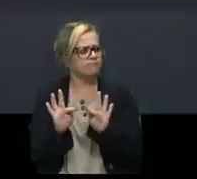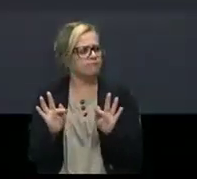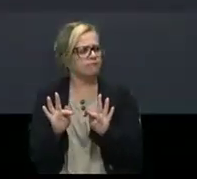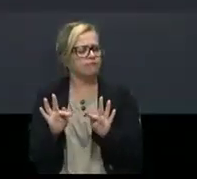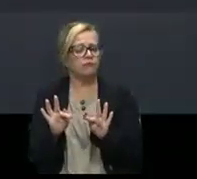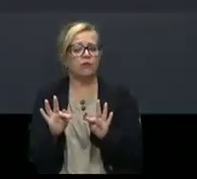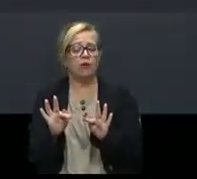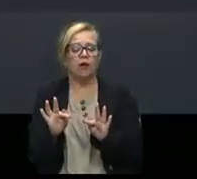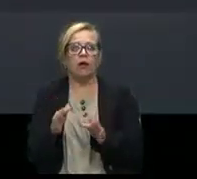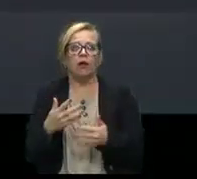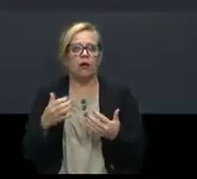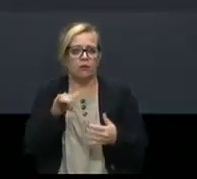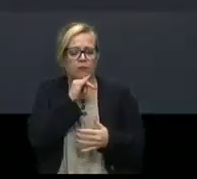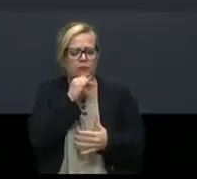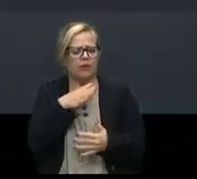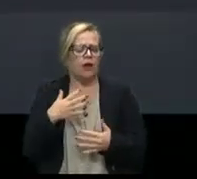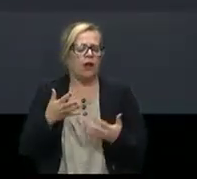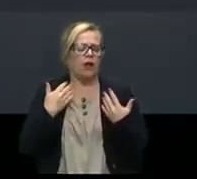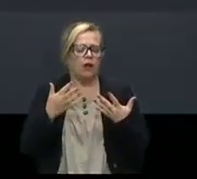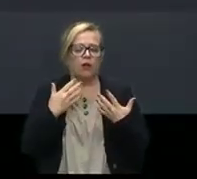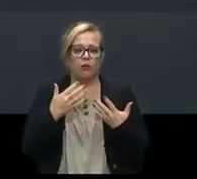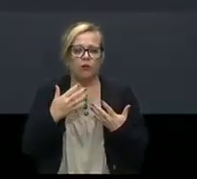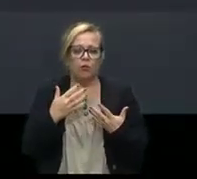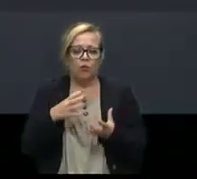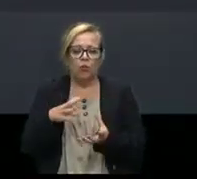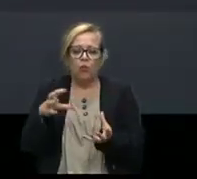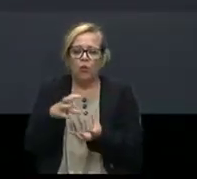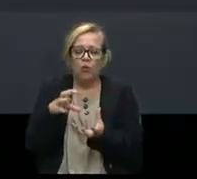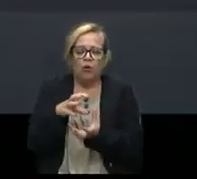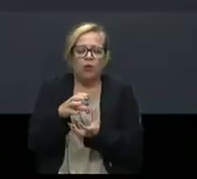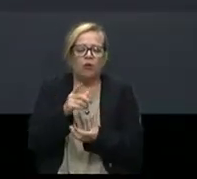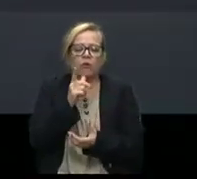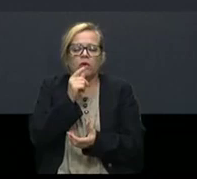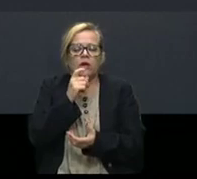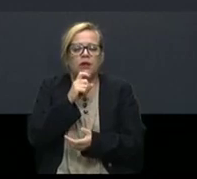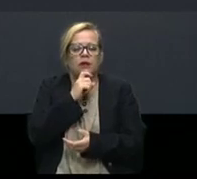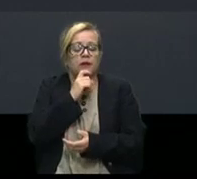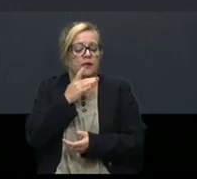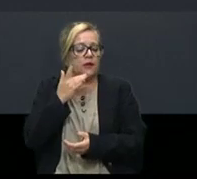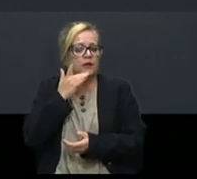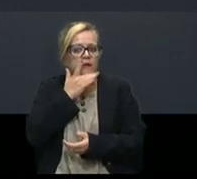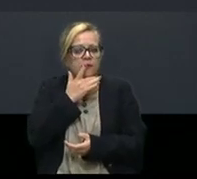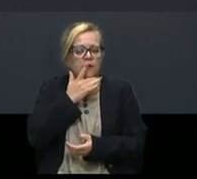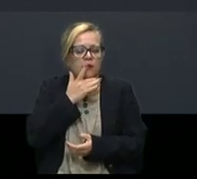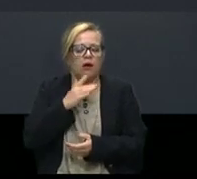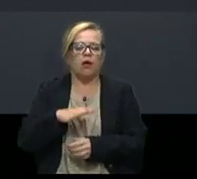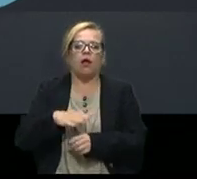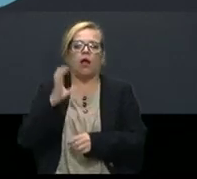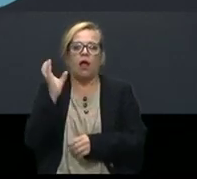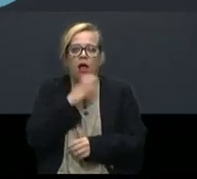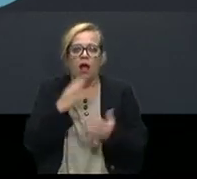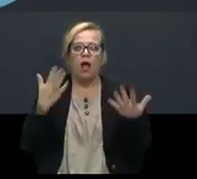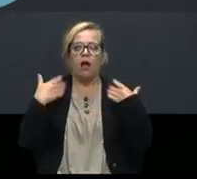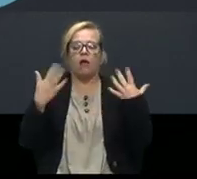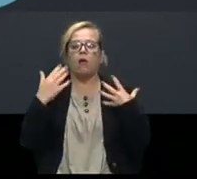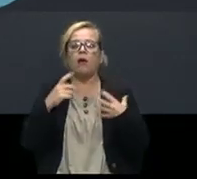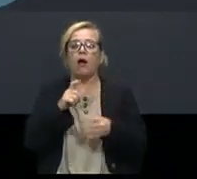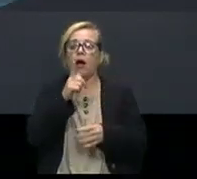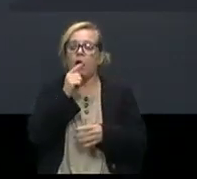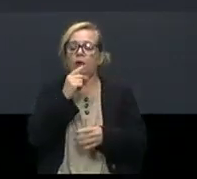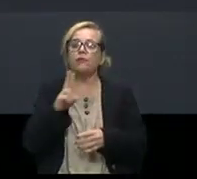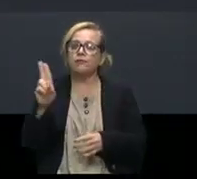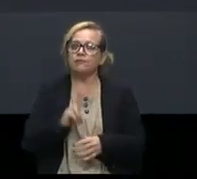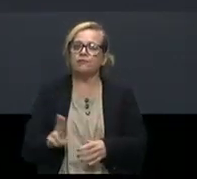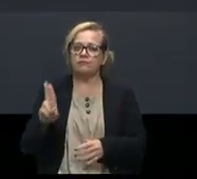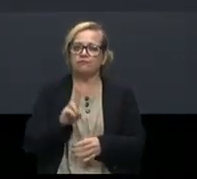Quando está muito calor, cai bem uma água de coco, não é verdade? Vamos supor que quanto mais calor, mais água de coco é